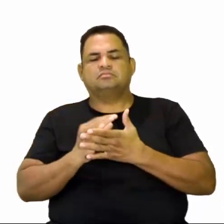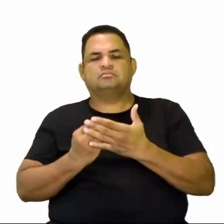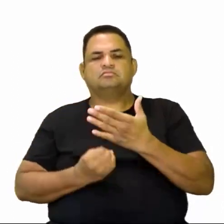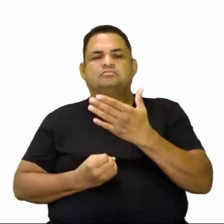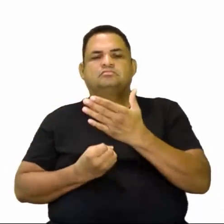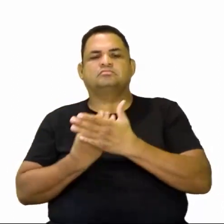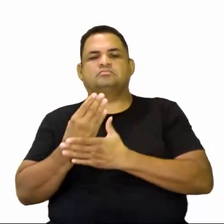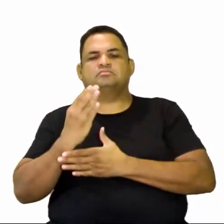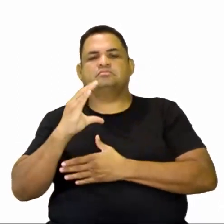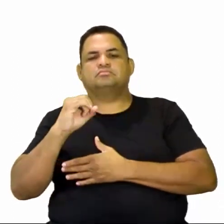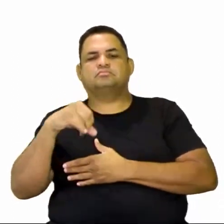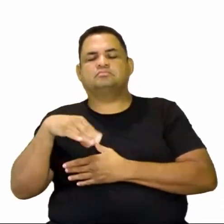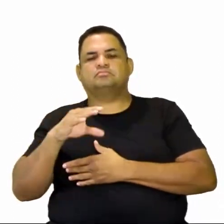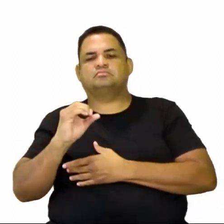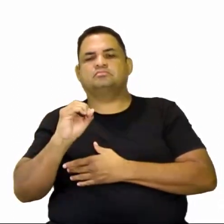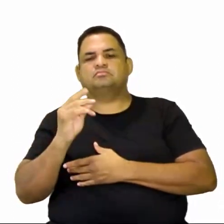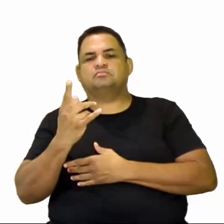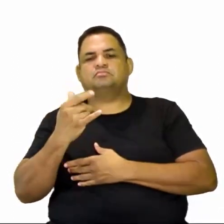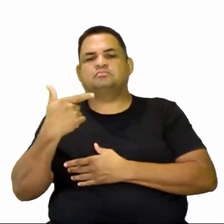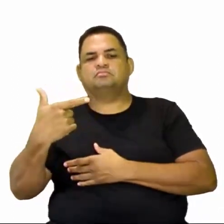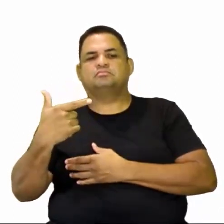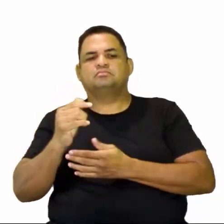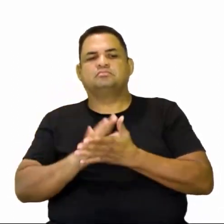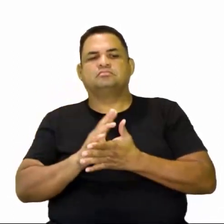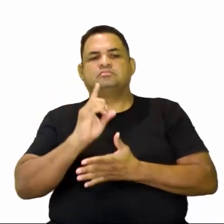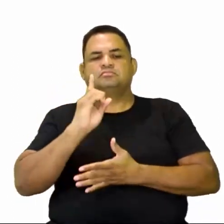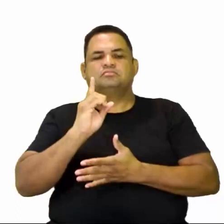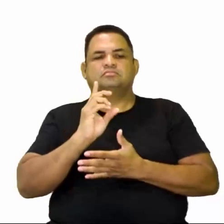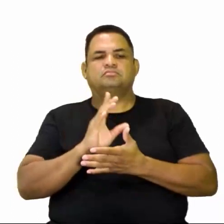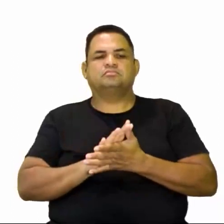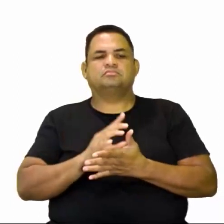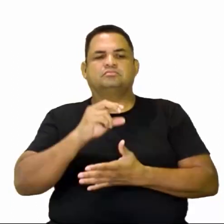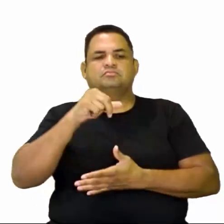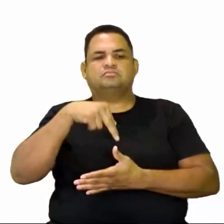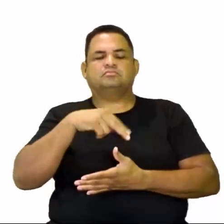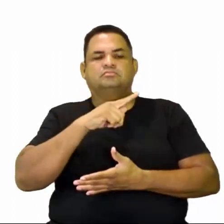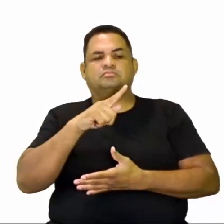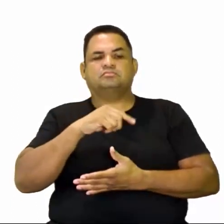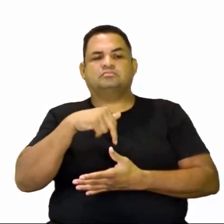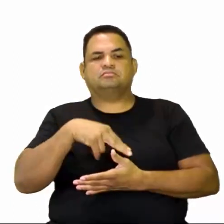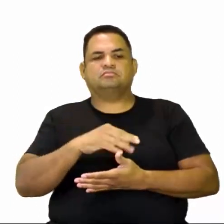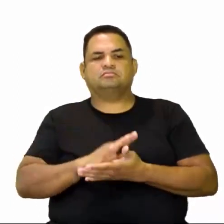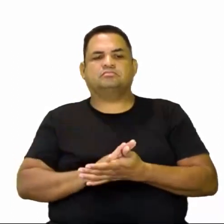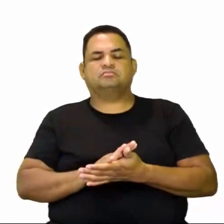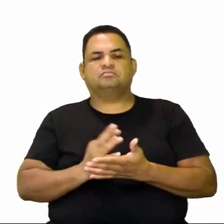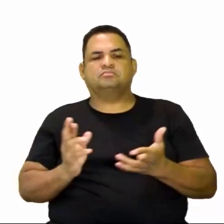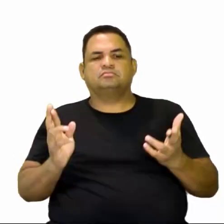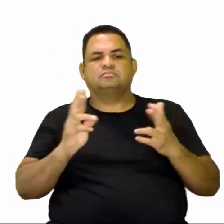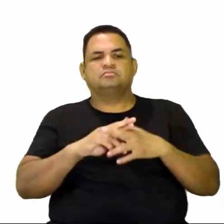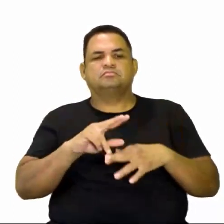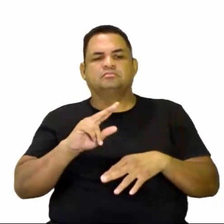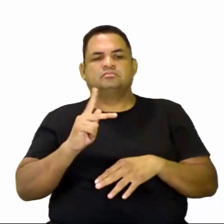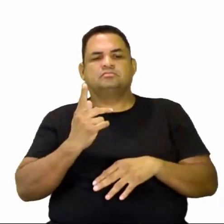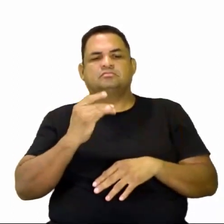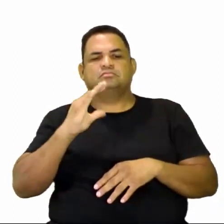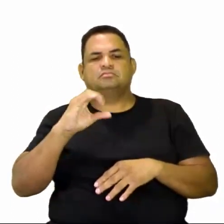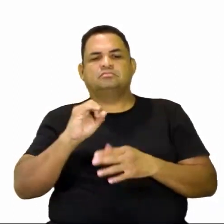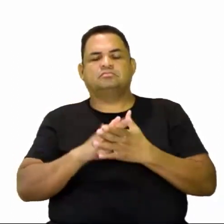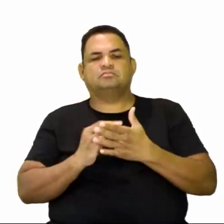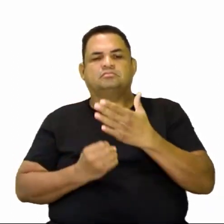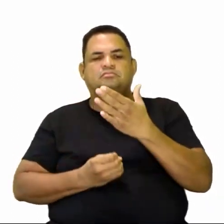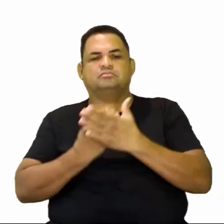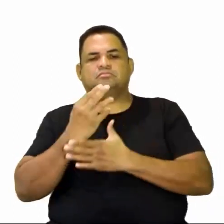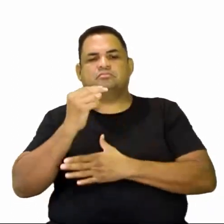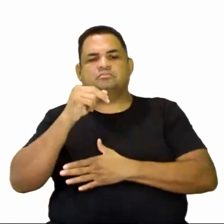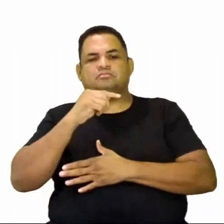e CuH2. Na letra D, eu tenho o zinco reagindo com HCl, formando